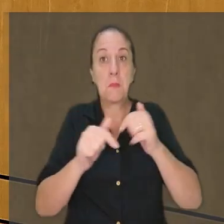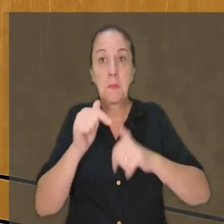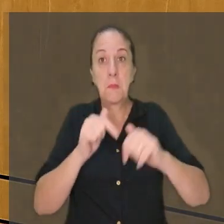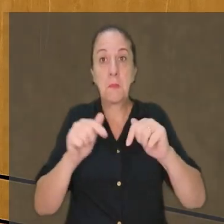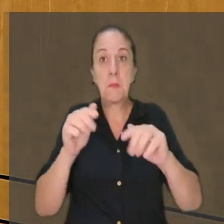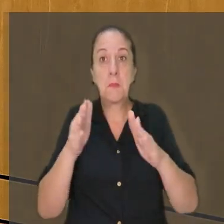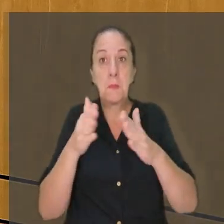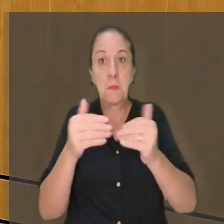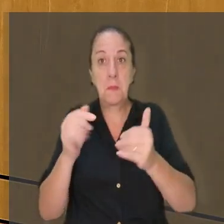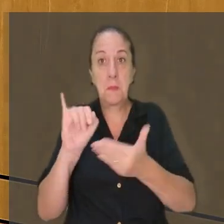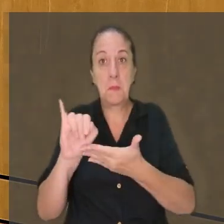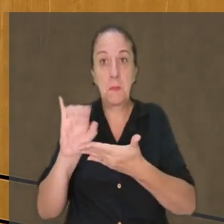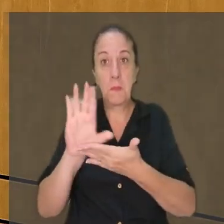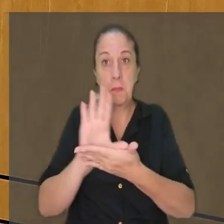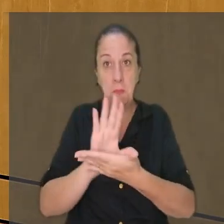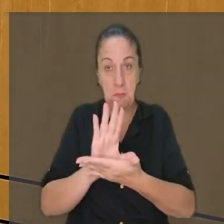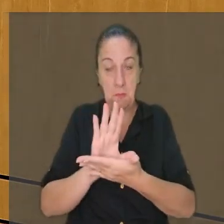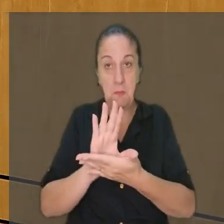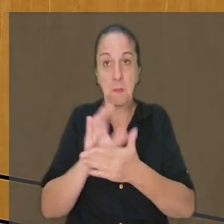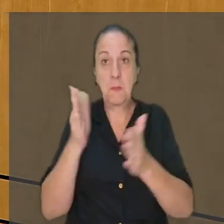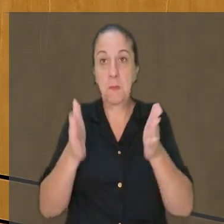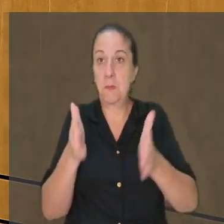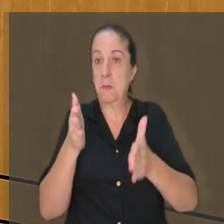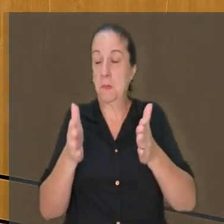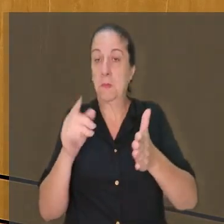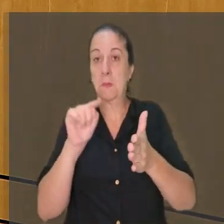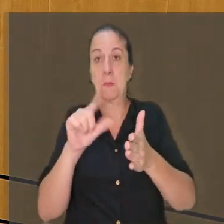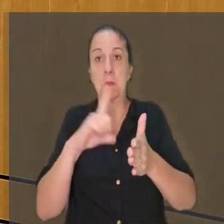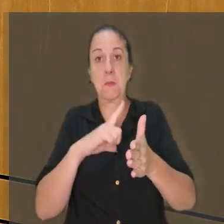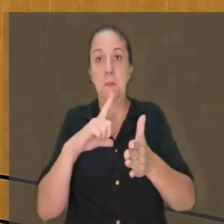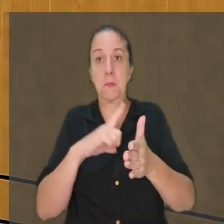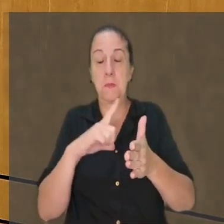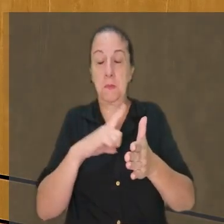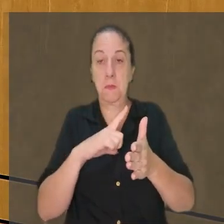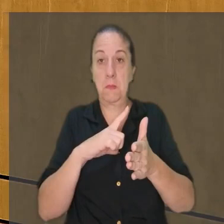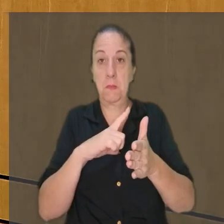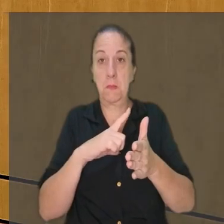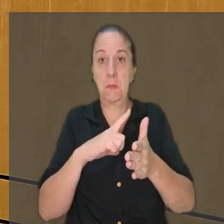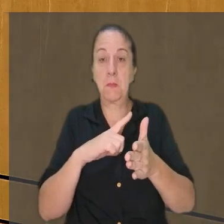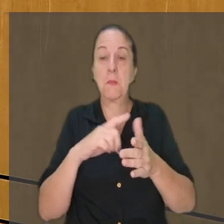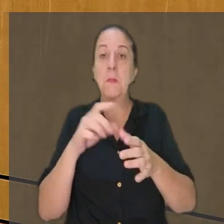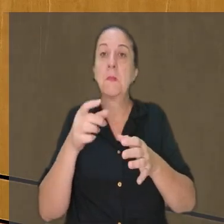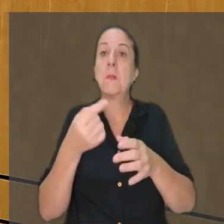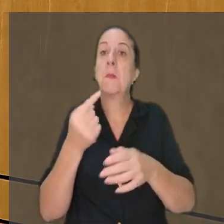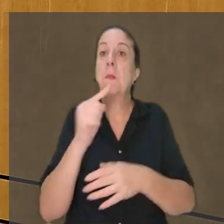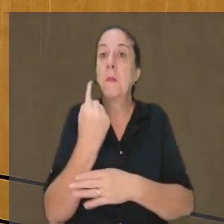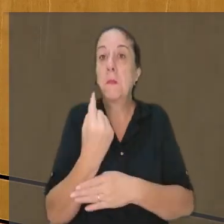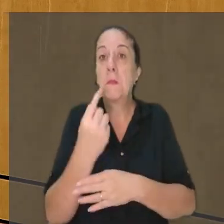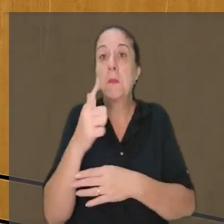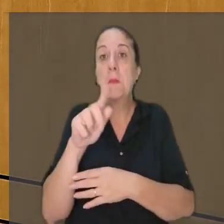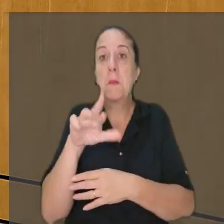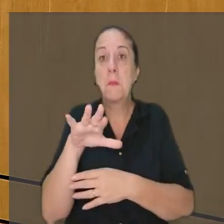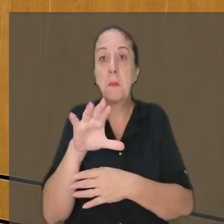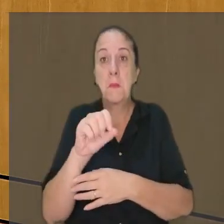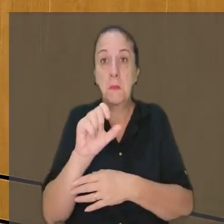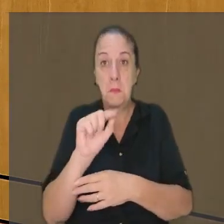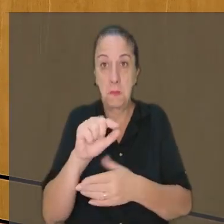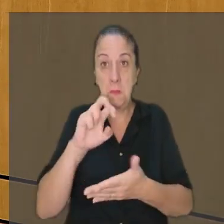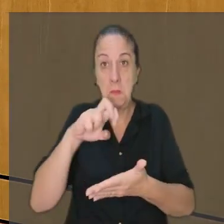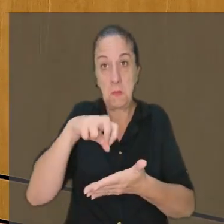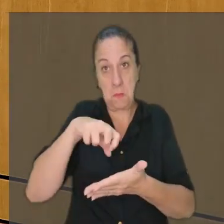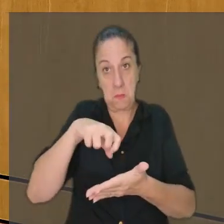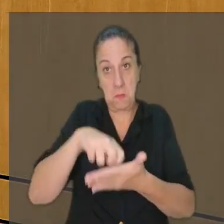do Trabalho para pedir indenização correspondente ao período da estabilidade provisória. O juízo de primeiro